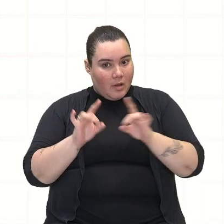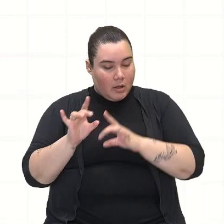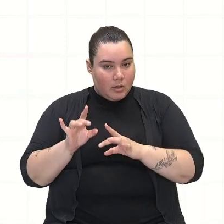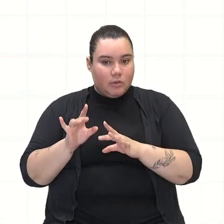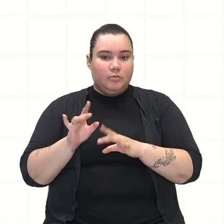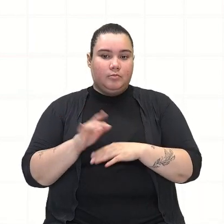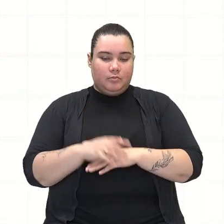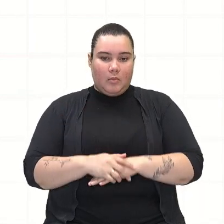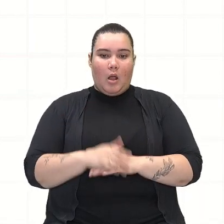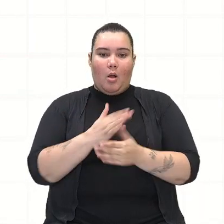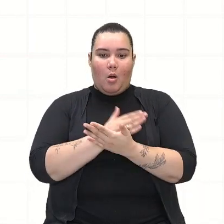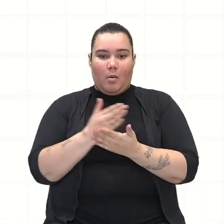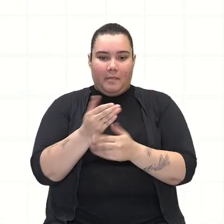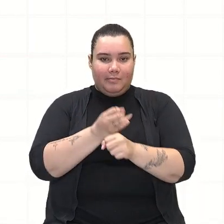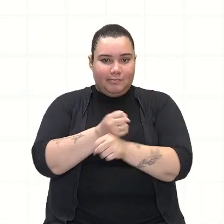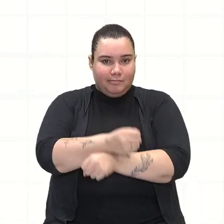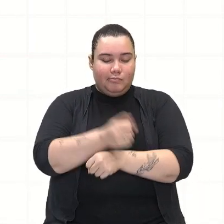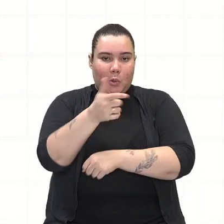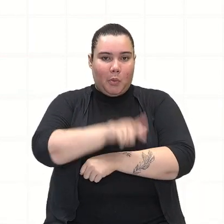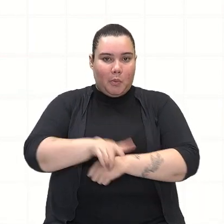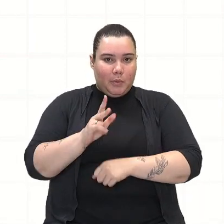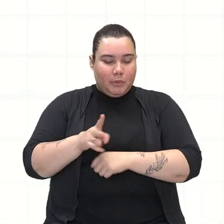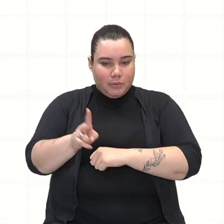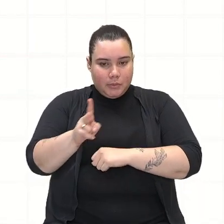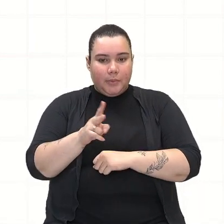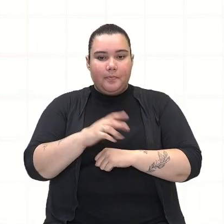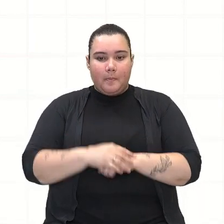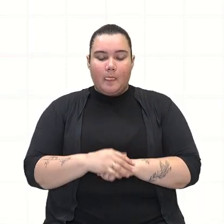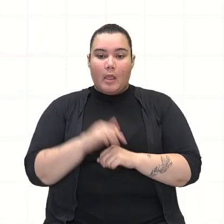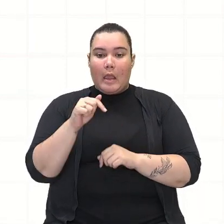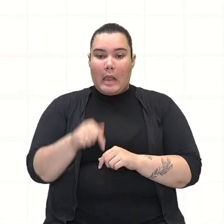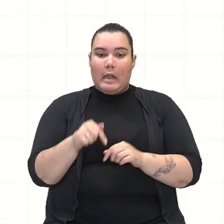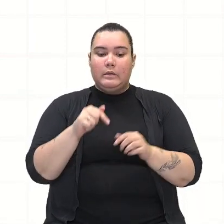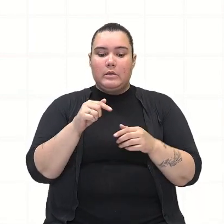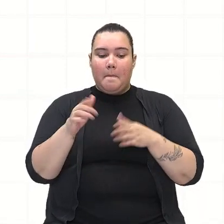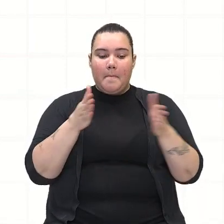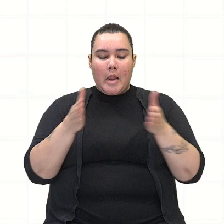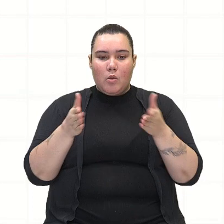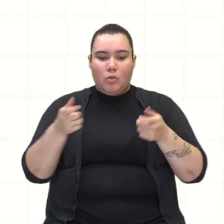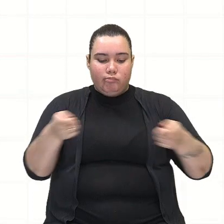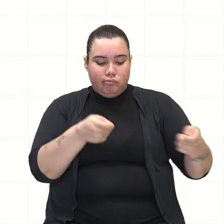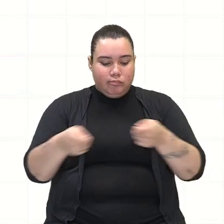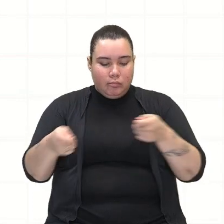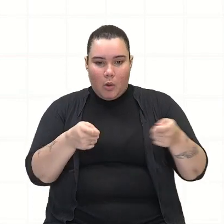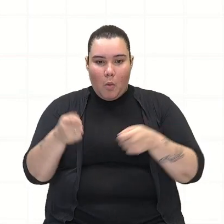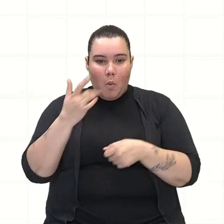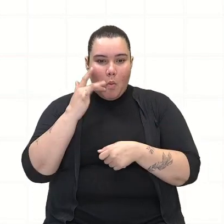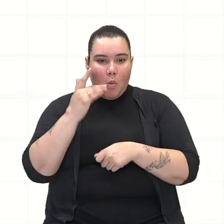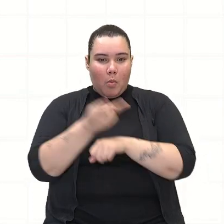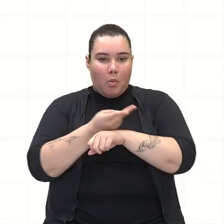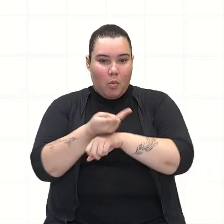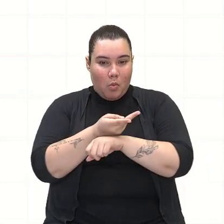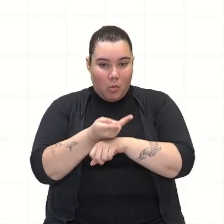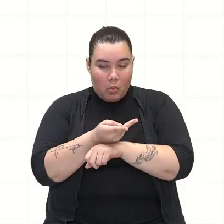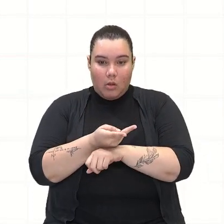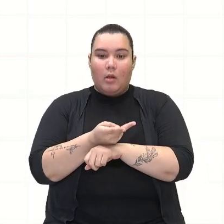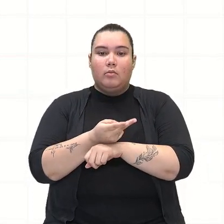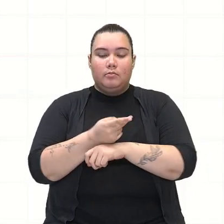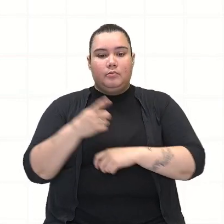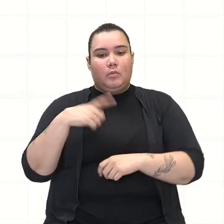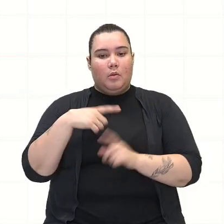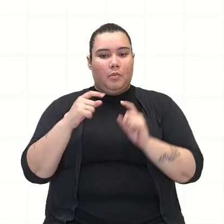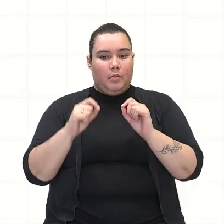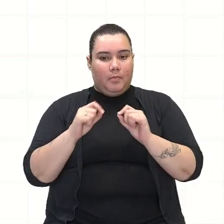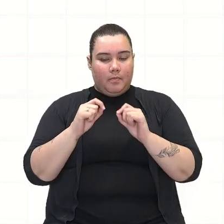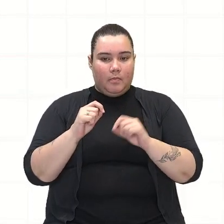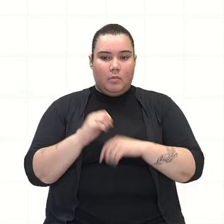se tornou uma atividade importante na colônia, os escravizados desempenhavam a maioria das funções,